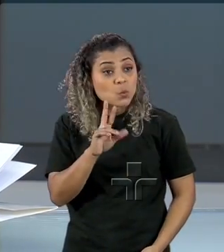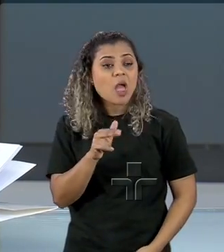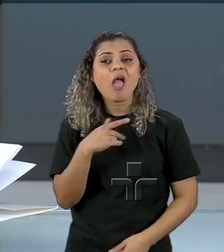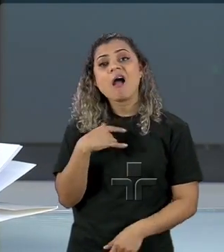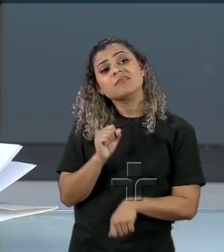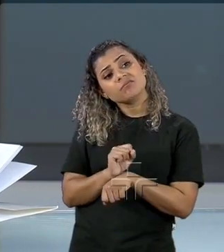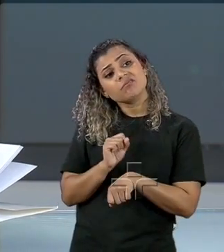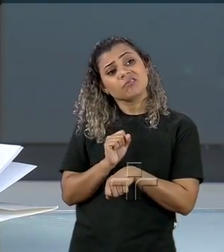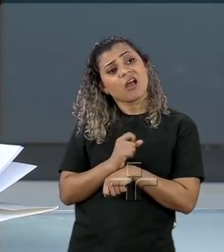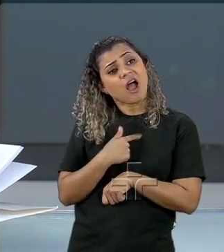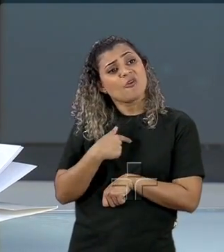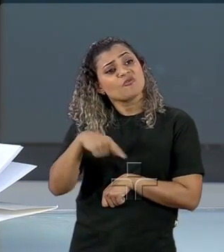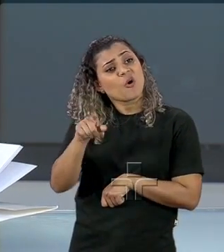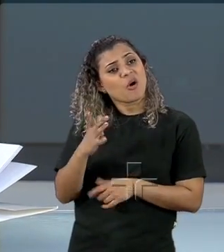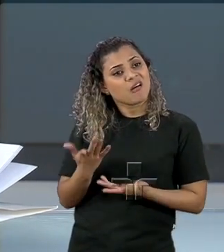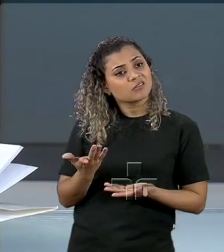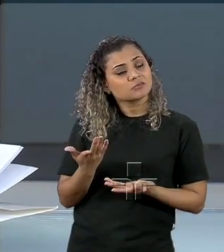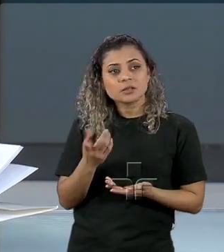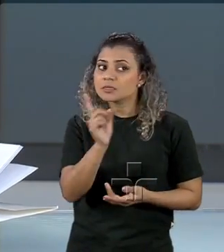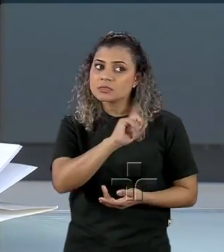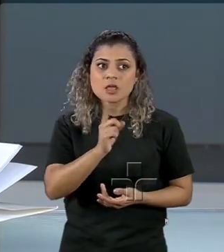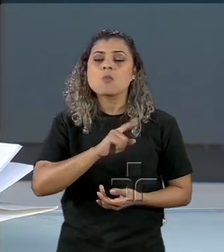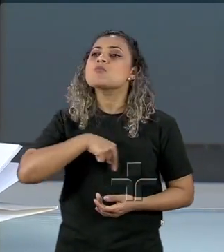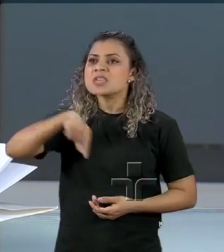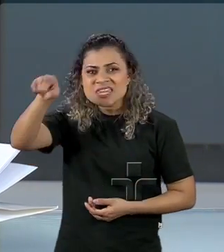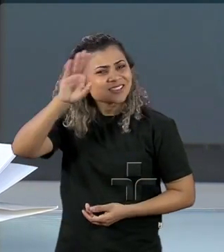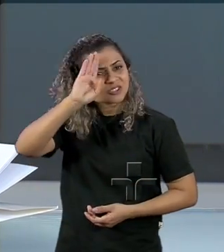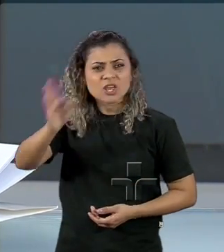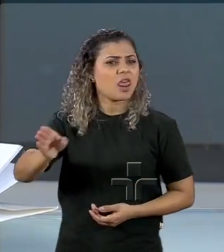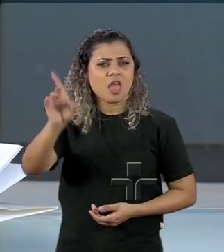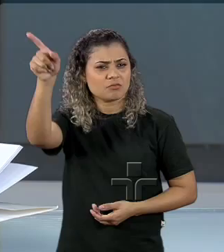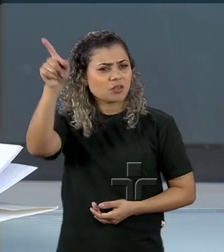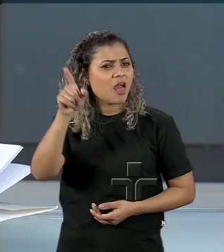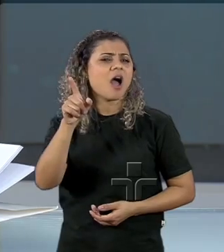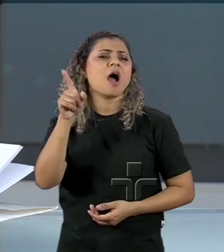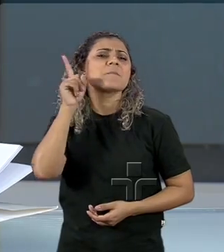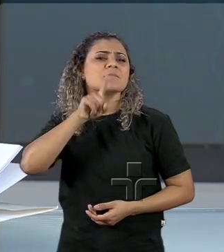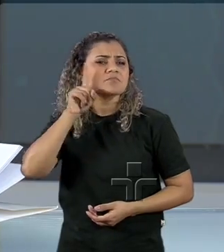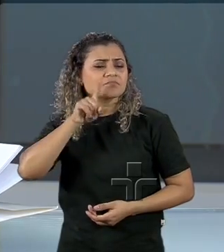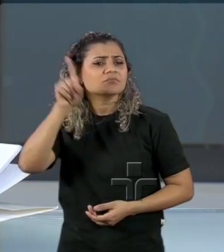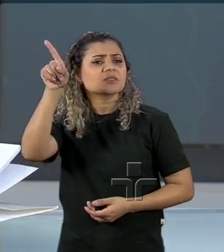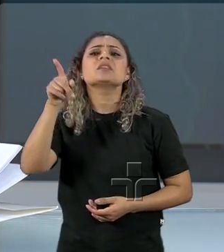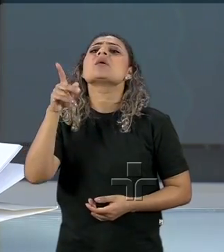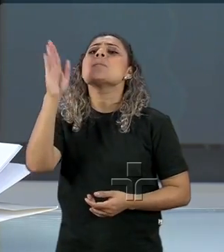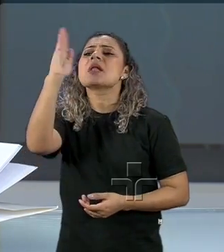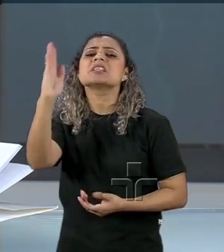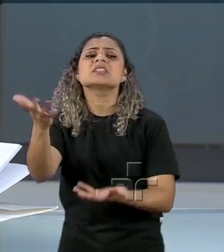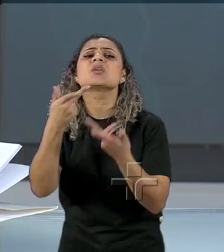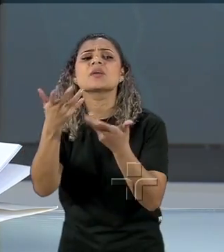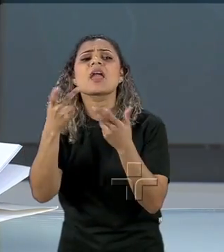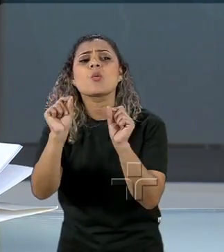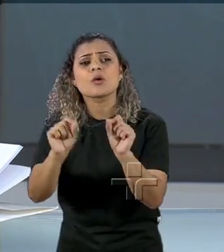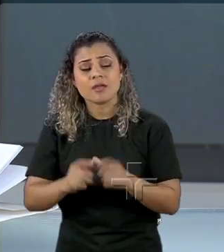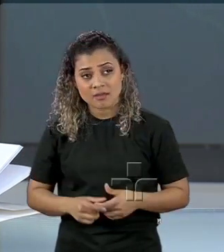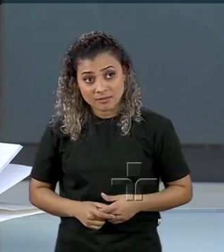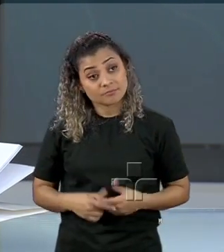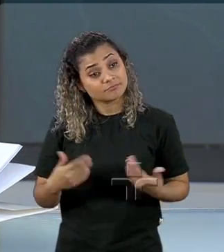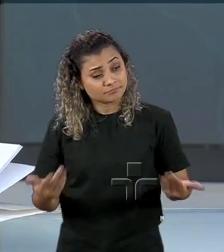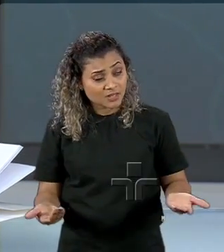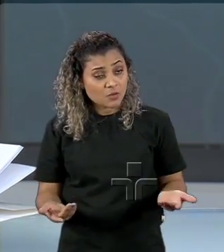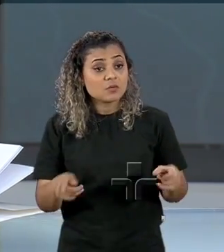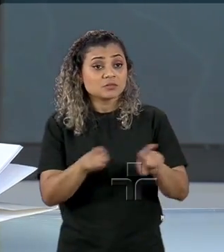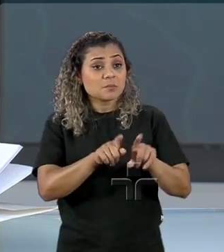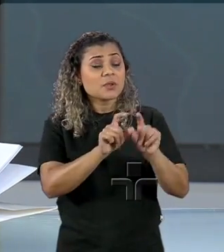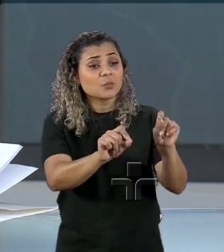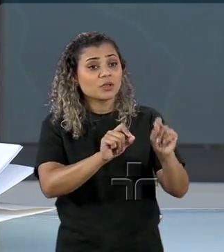perto o que os brasileiros lá fora têm a dizer nessa situação vexatória. Nas relações internacionais do Brasil, uma